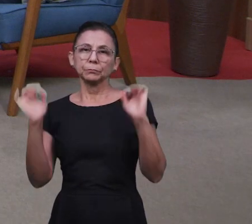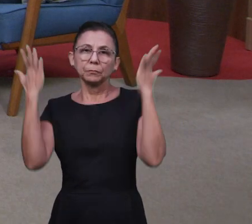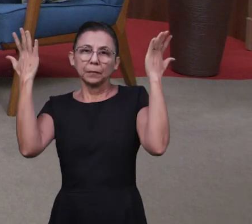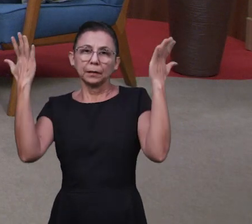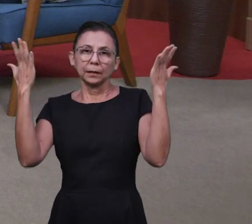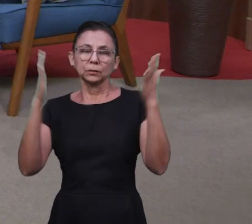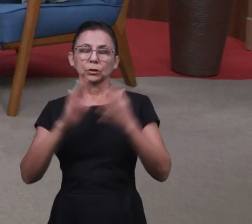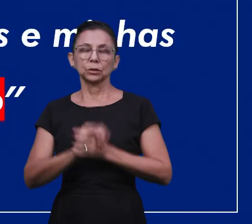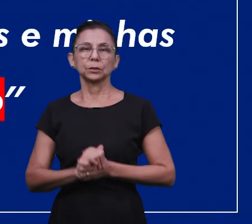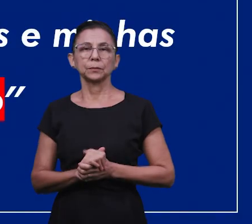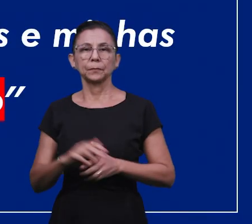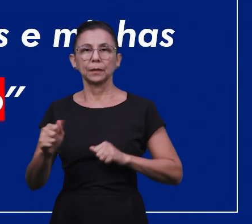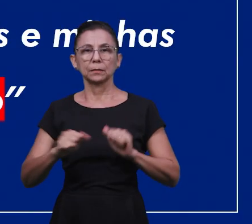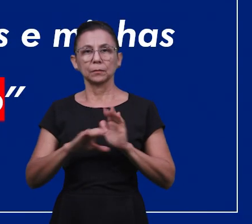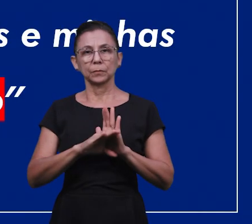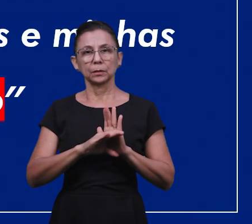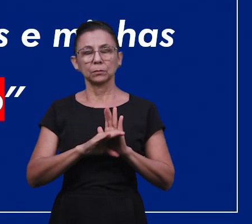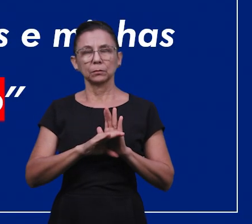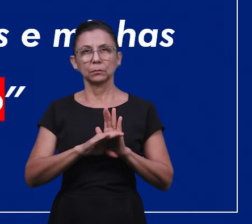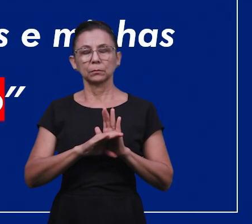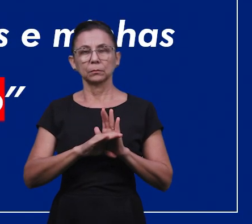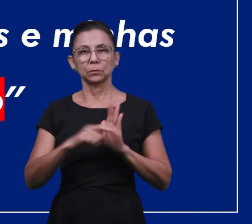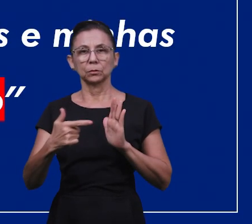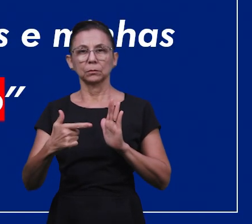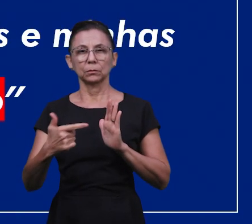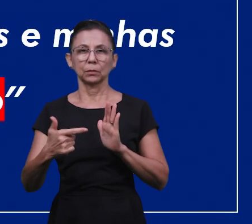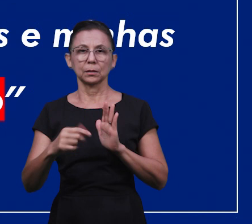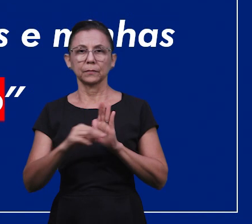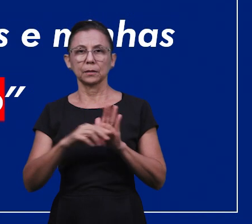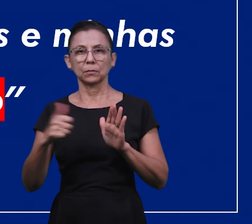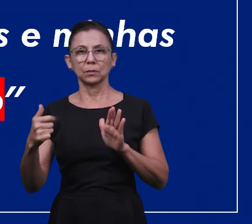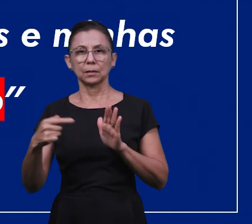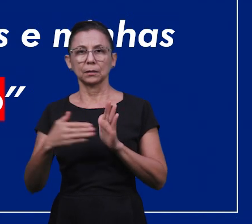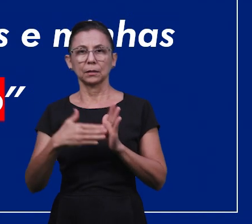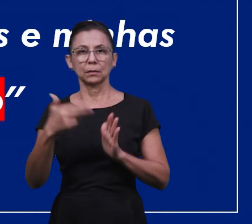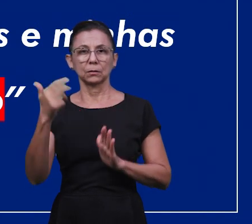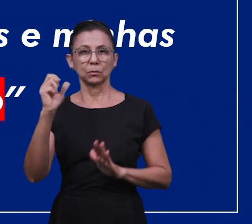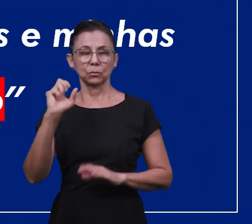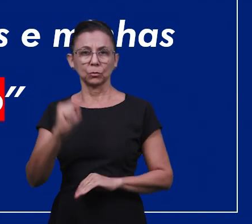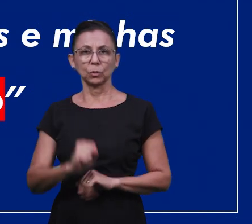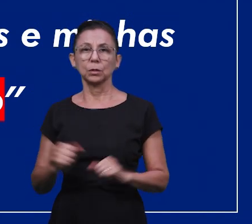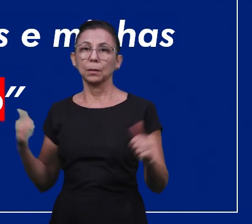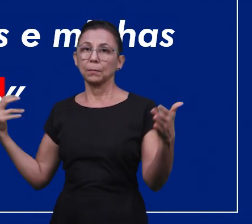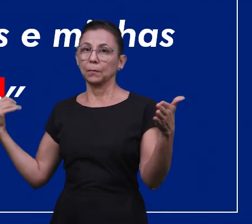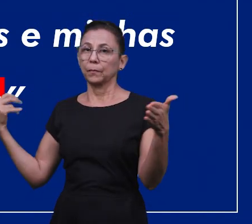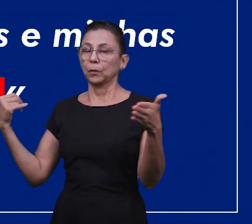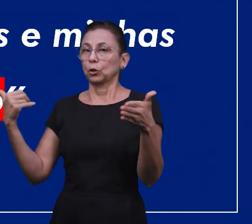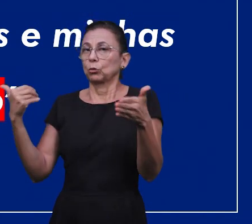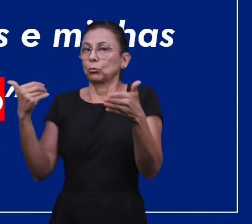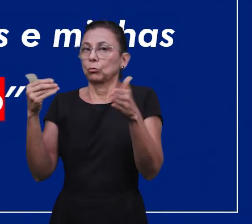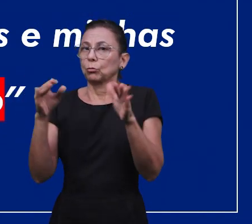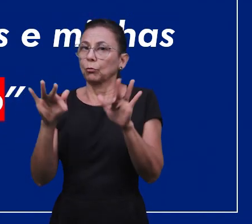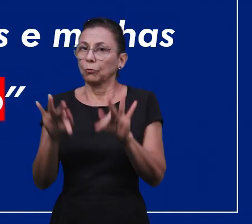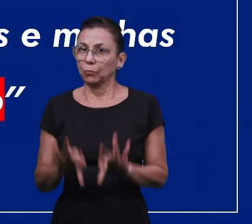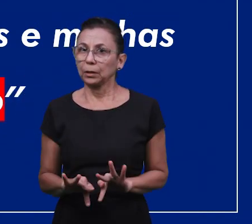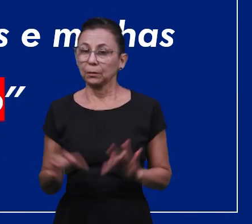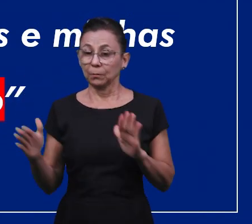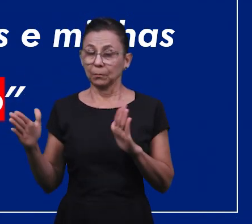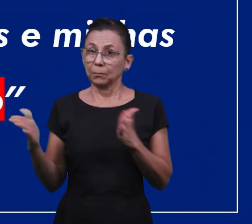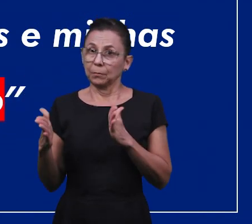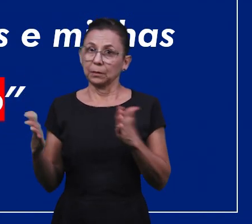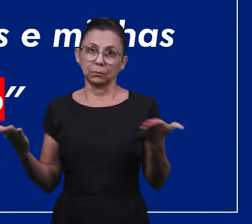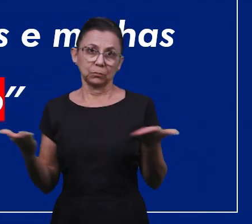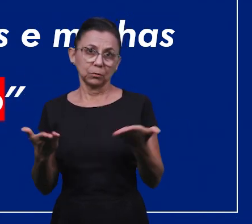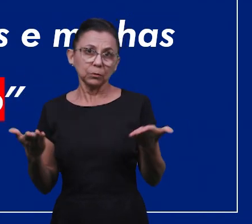17 e 18 diz assim: e nos últimos dias acontecerá, diz Deus, últimos dias, ou seja, esse período que nós estamos vivendo,